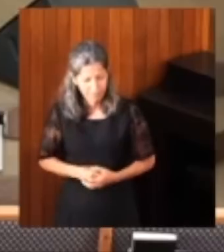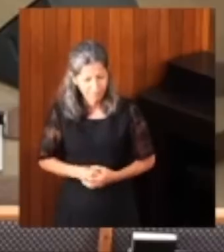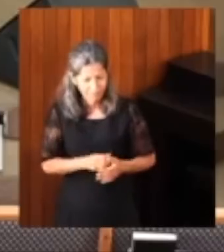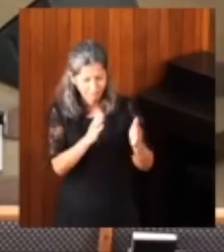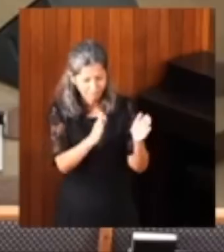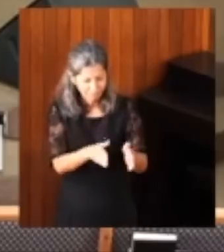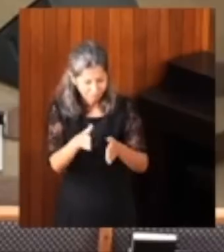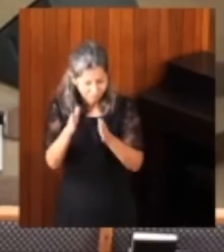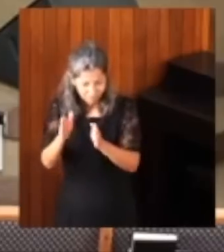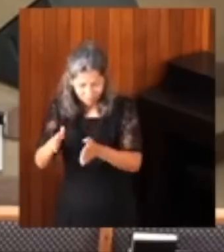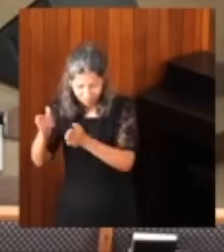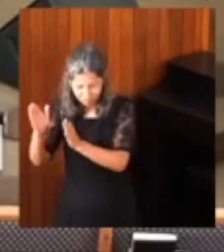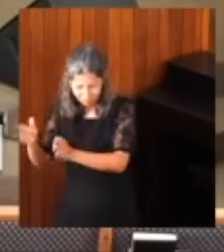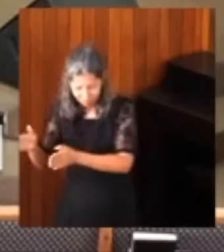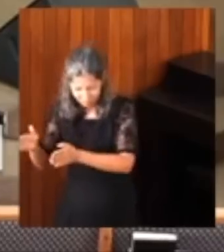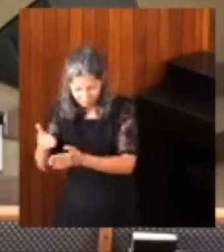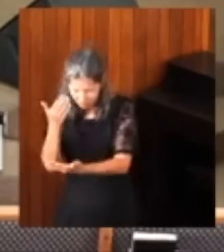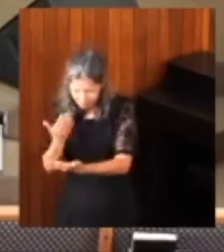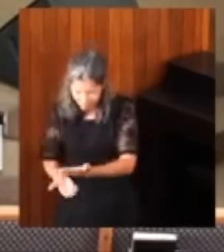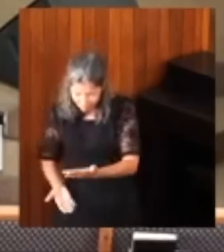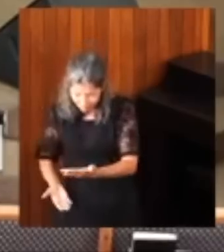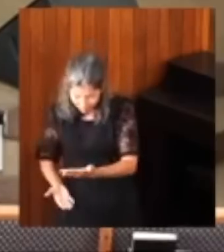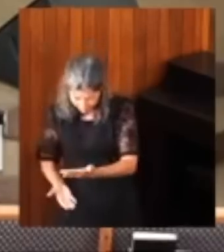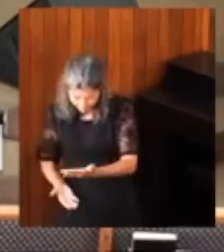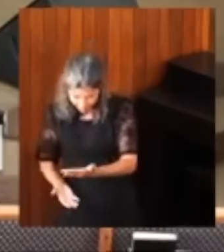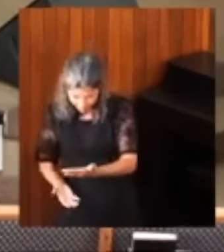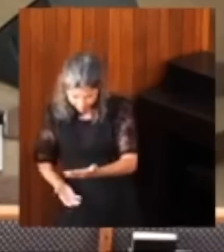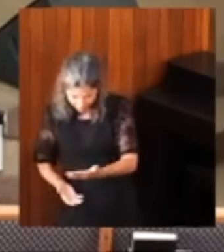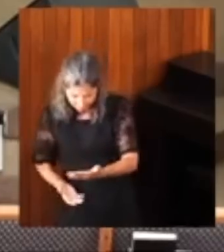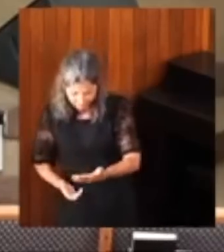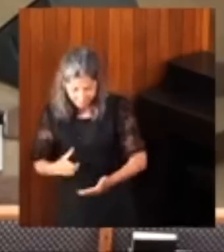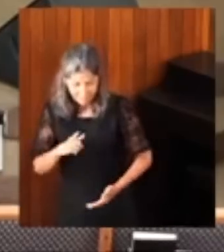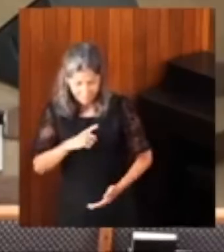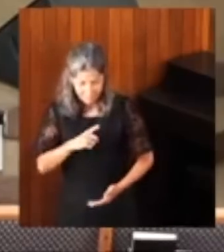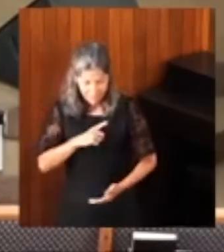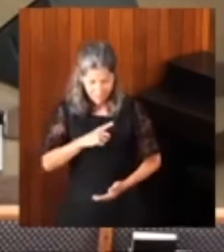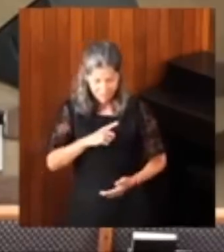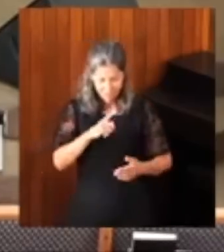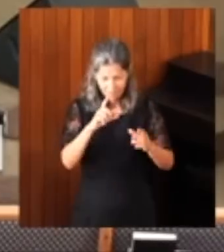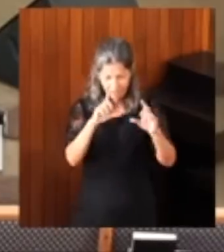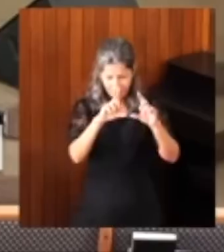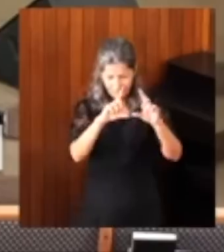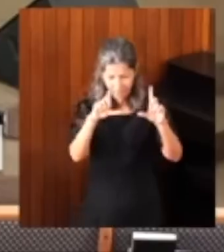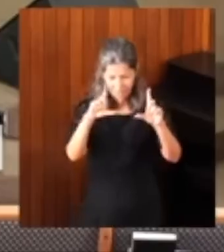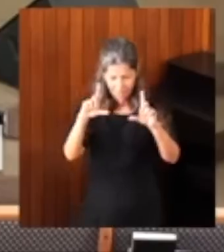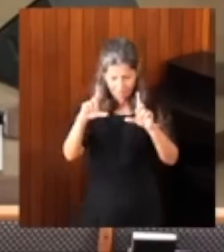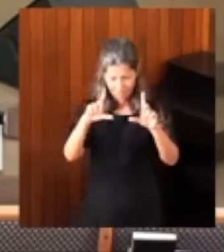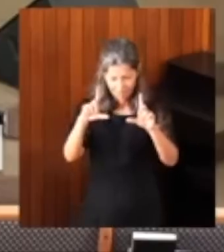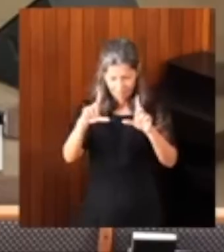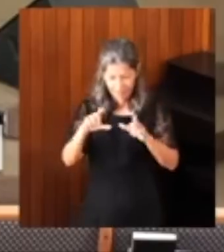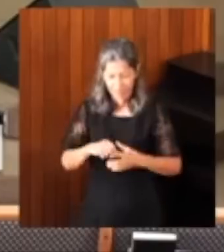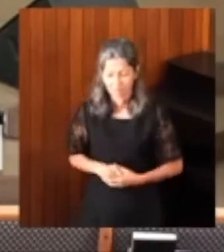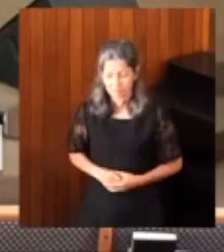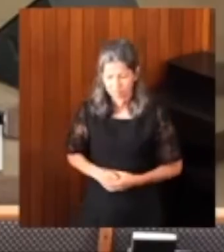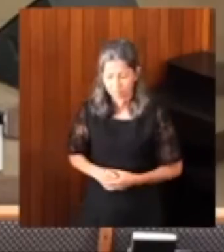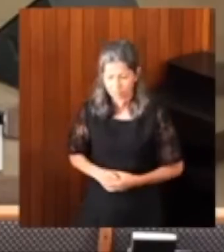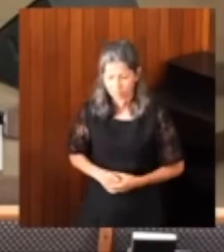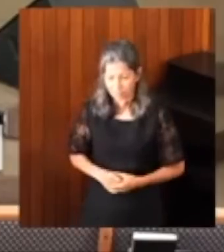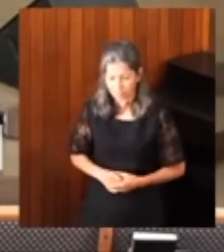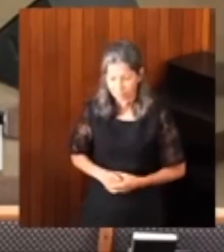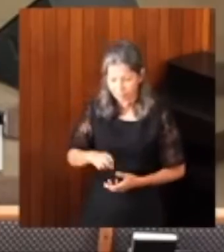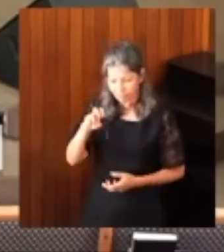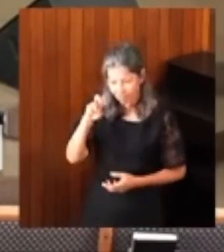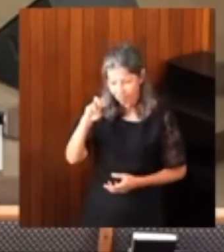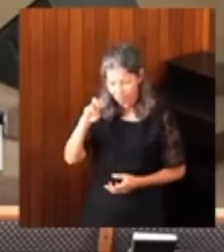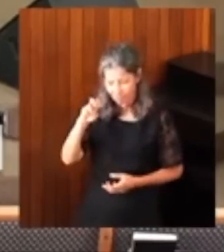né? Se você perdeu algum deles, os anteriores estarão todos aqui no canal da igreja ou no meu canal também. Nós estamos agora indo para o 5º bloco do